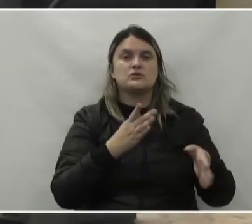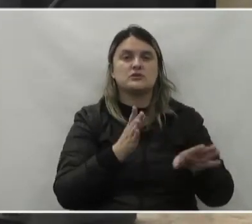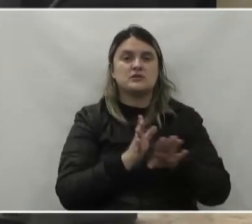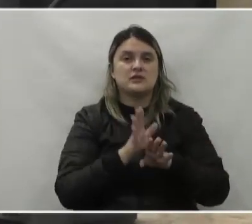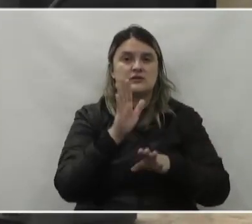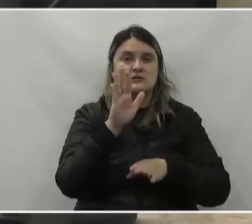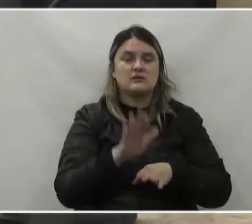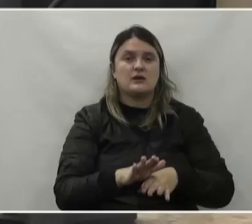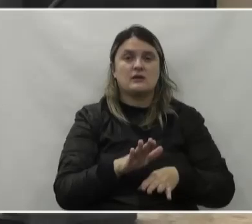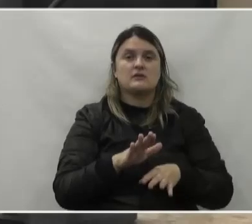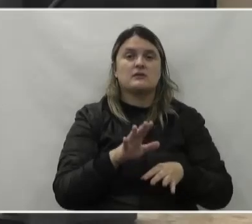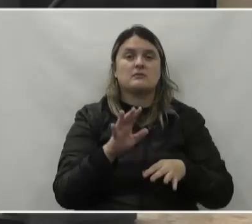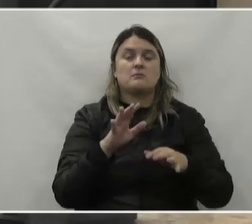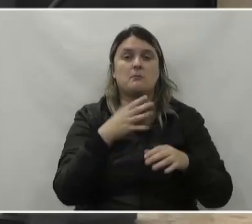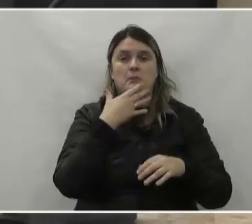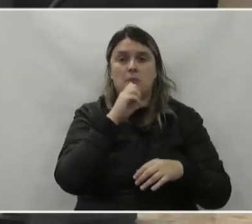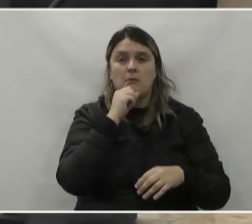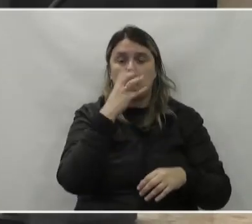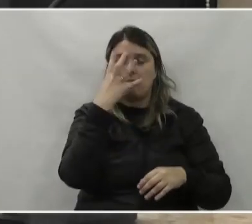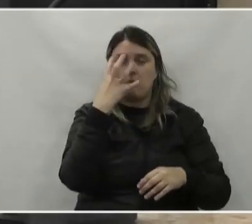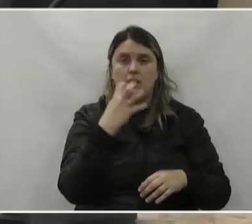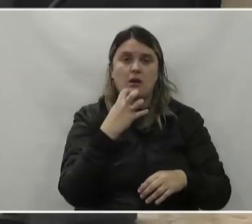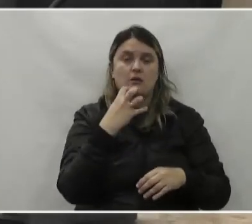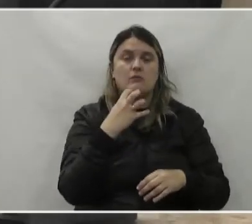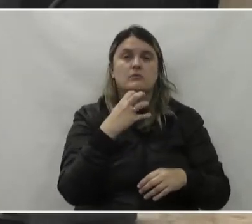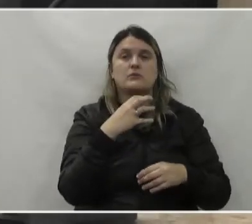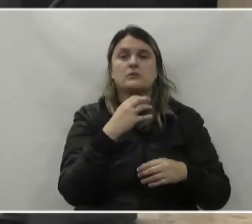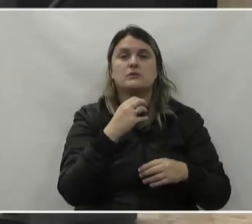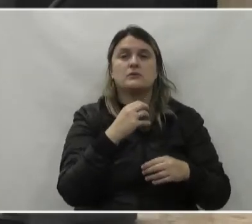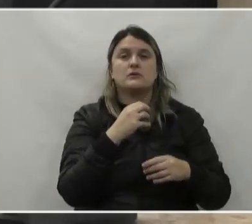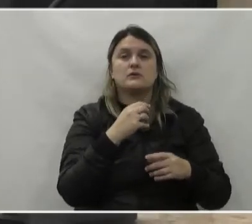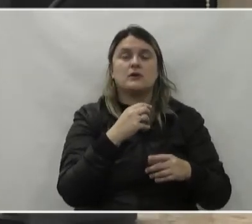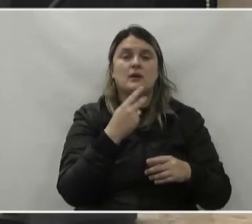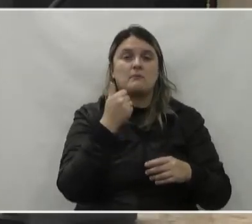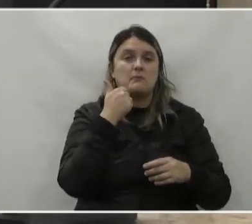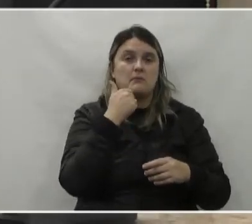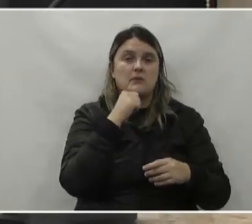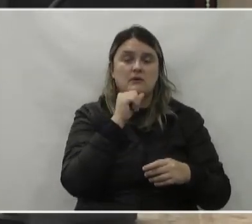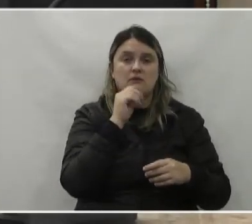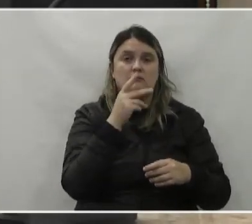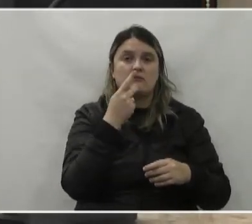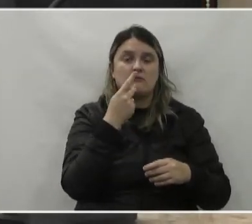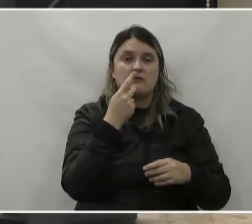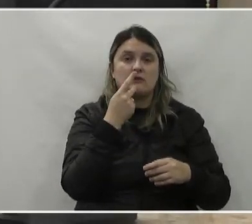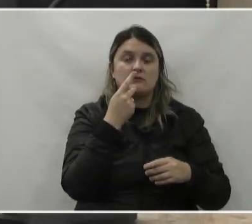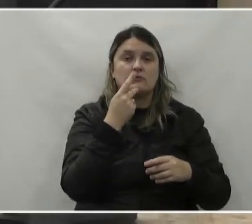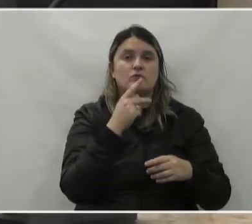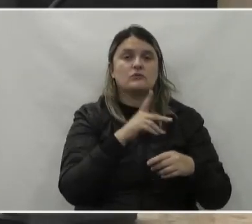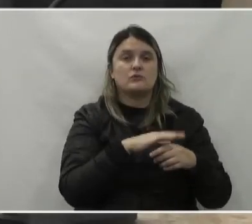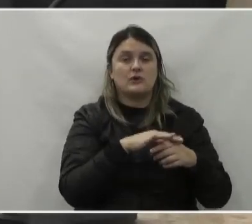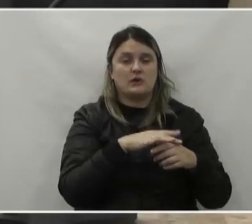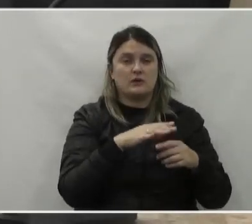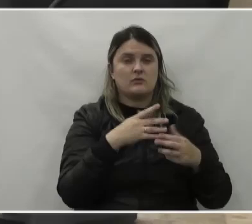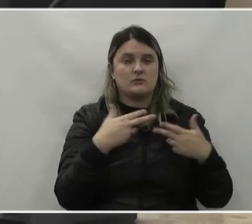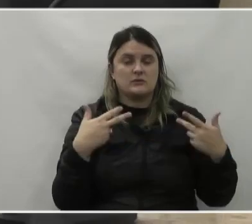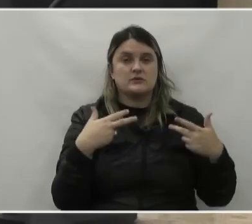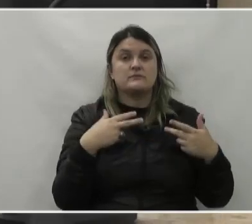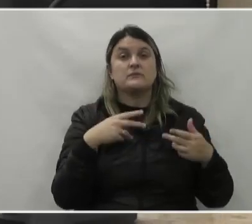conseguiu, juntamente com a empresa, chegar a um termo de acordo. Mas, com isso,